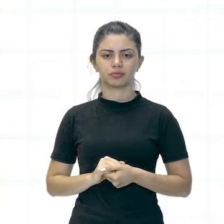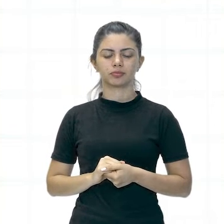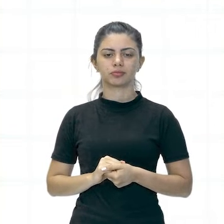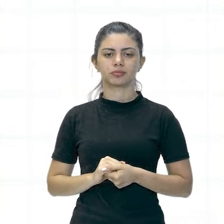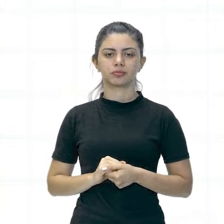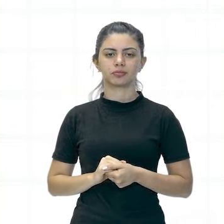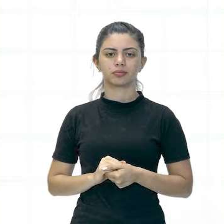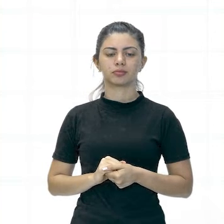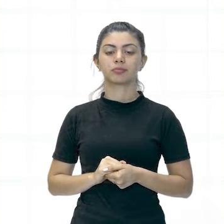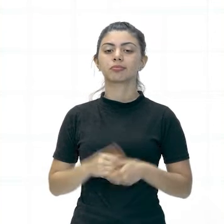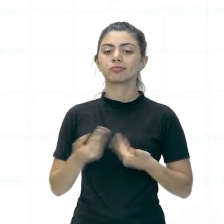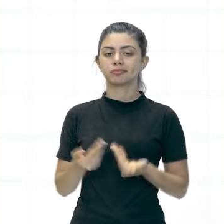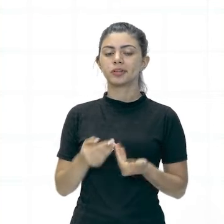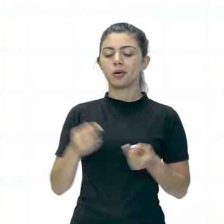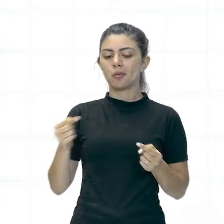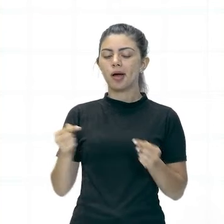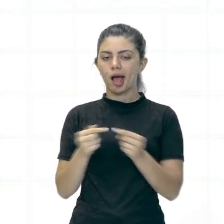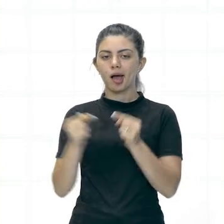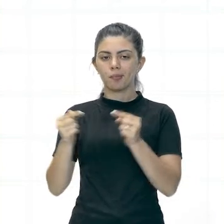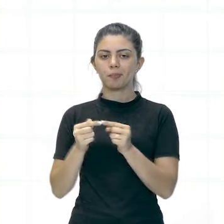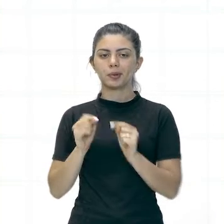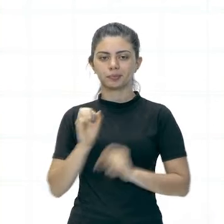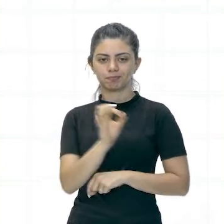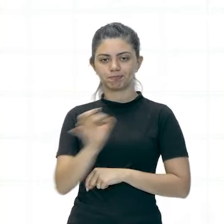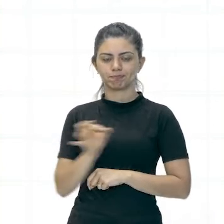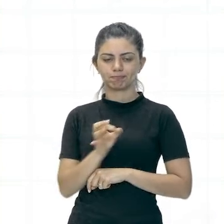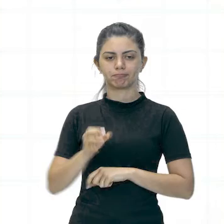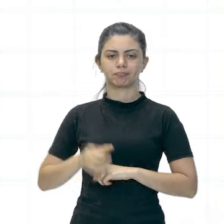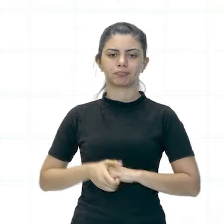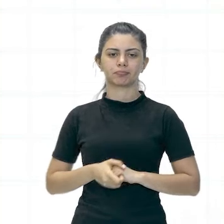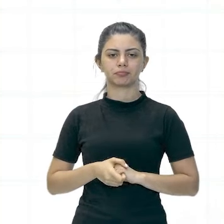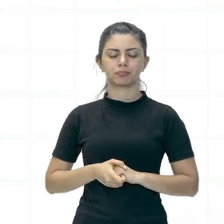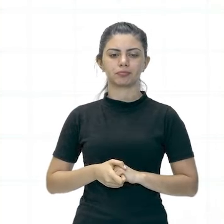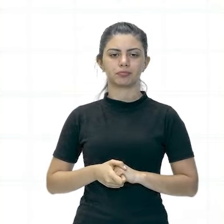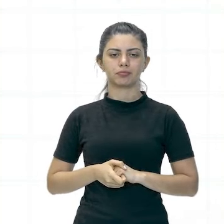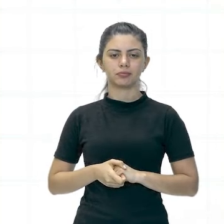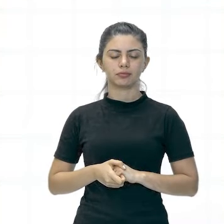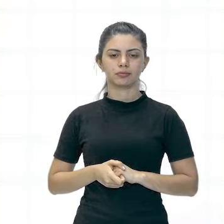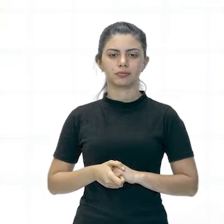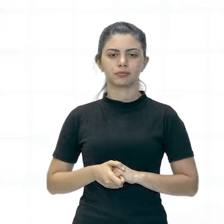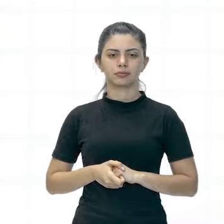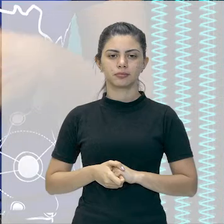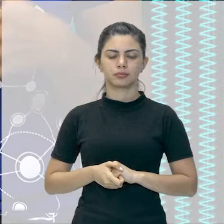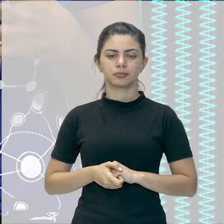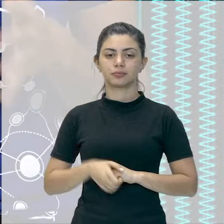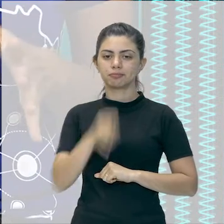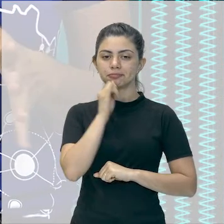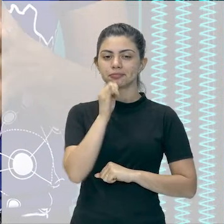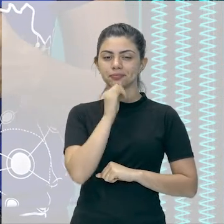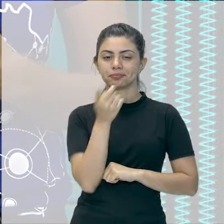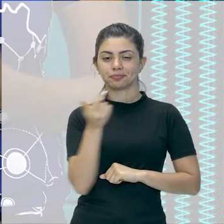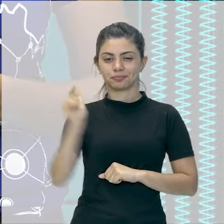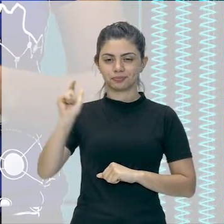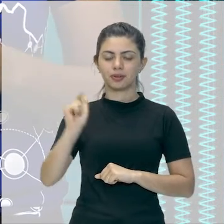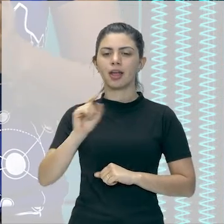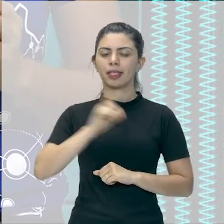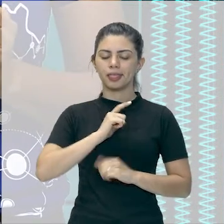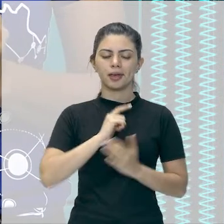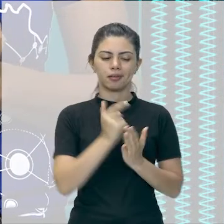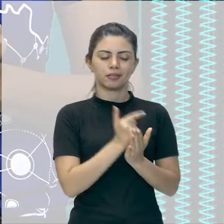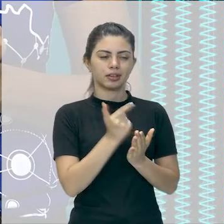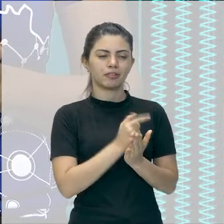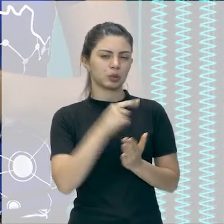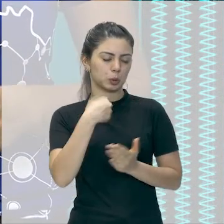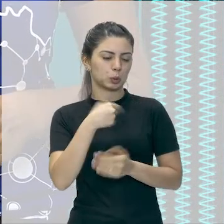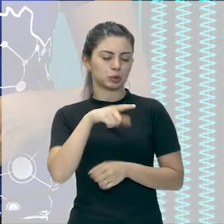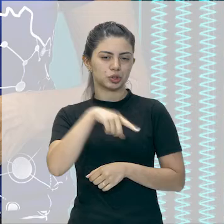it está indicando isso ou aquilo, certo? Continuando exemplos, não é? De capas de livro que a gente pega por aí